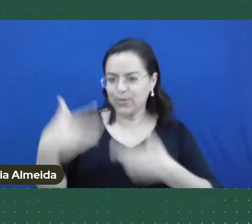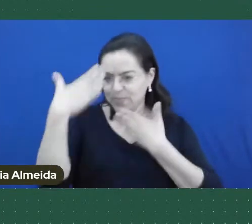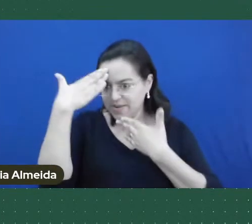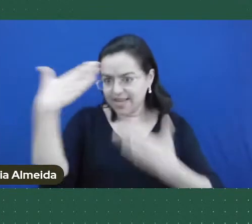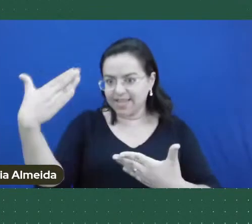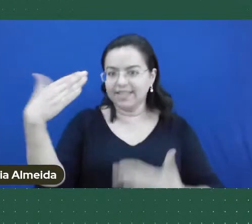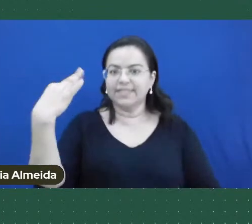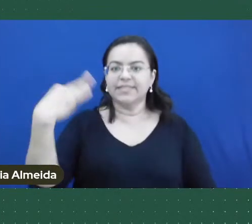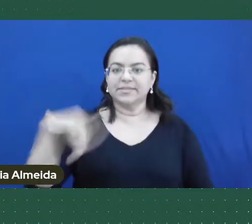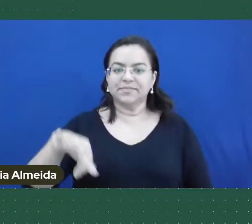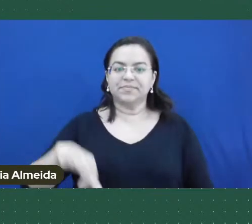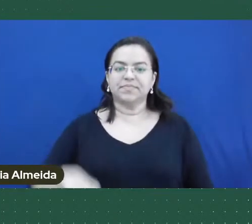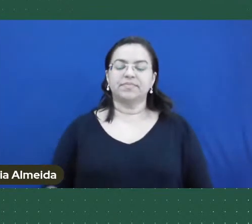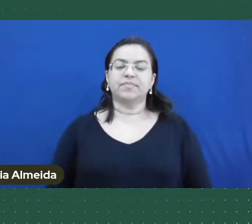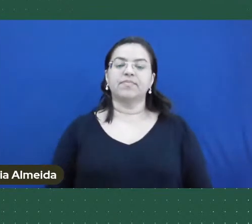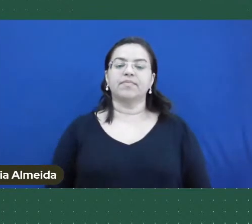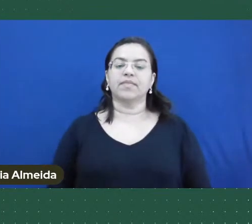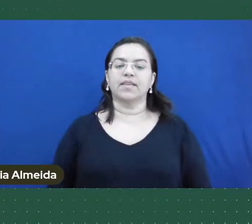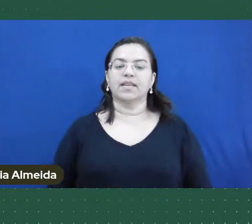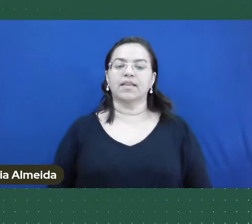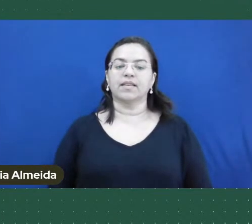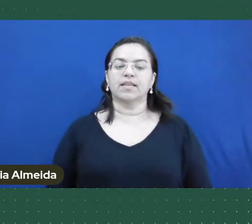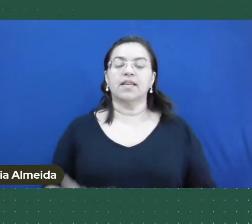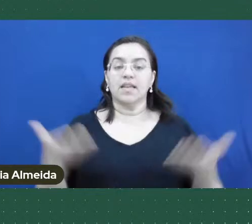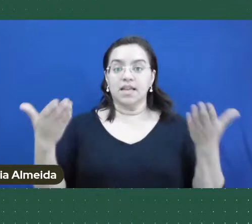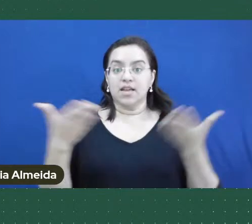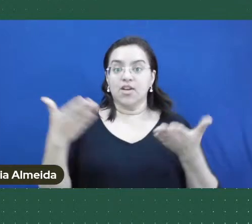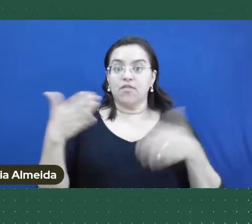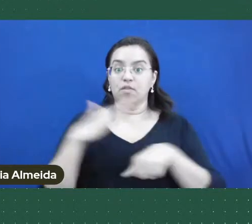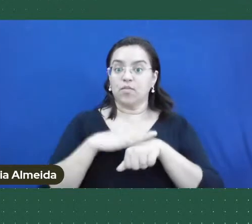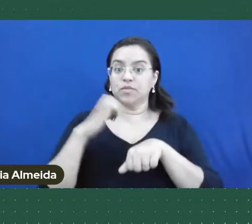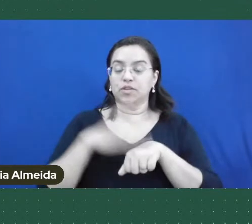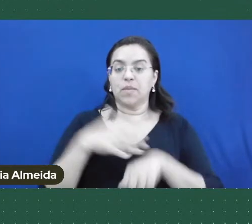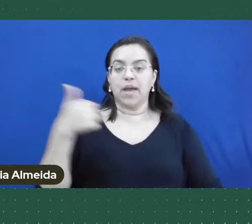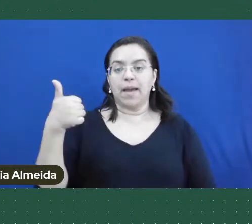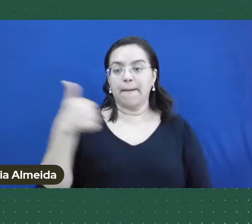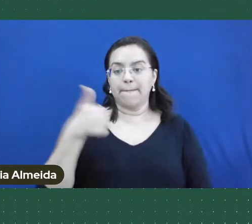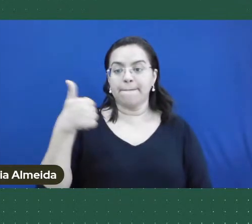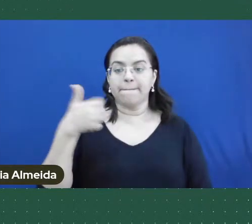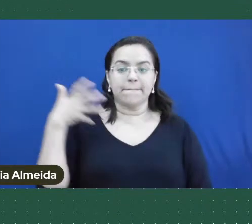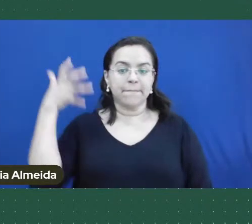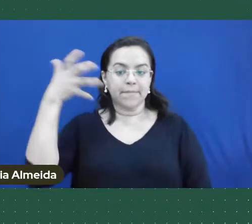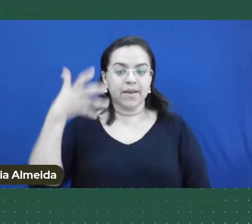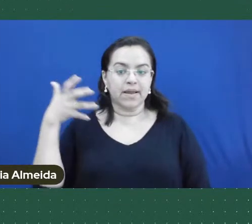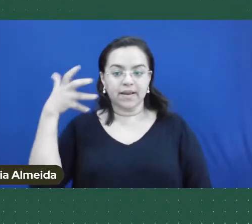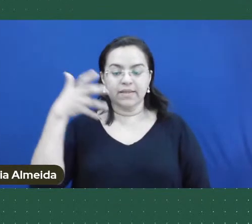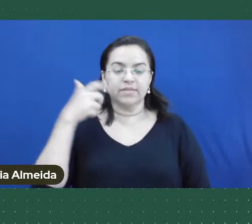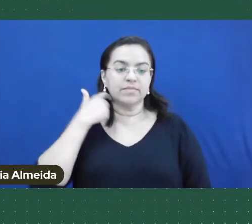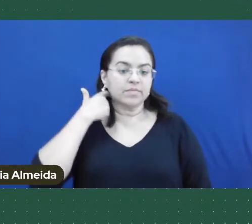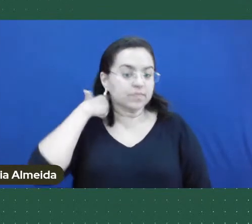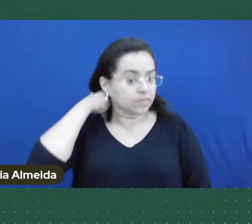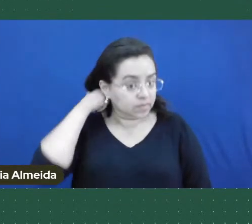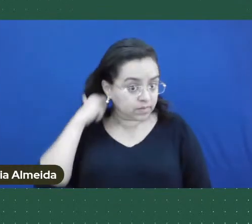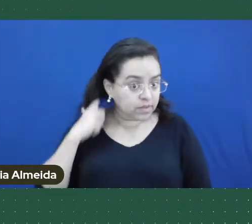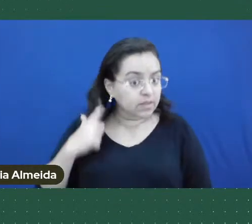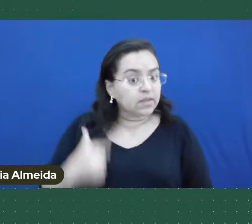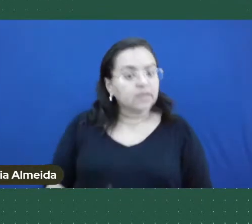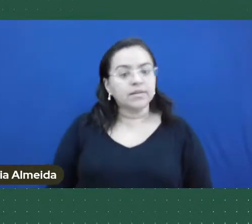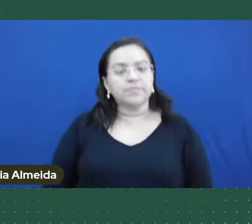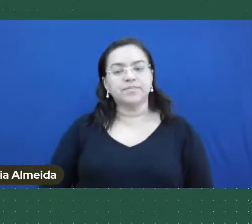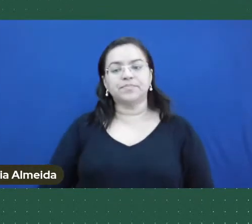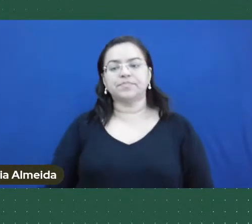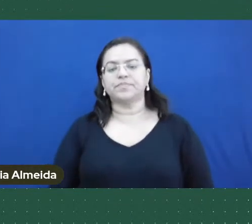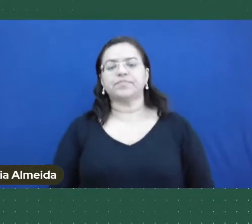então vamos agora chamar nosso primeiro palestrante dessa manhã, né, que gentilmente aceitou o convite para participar, partilhar